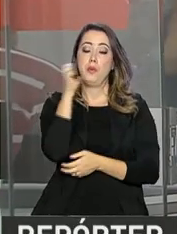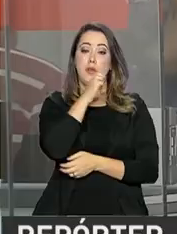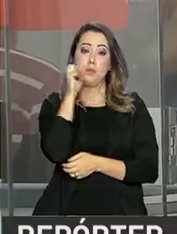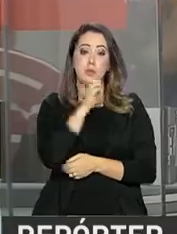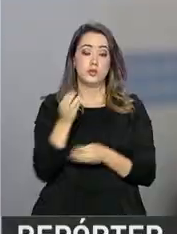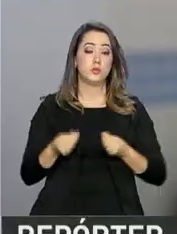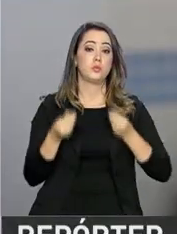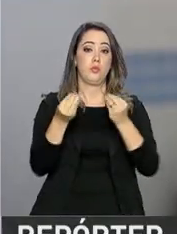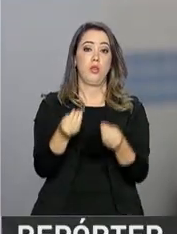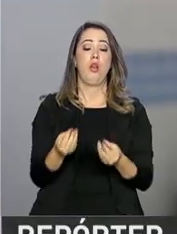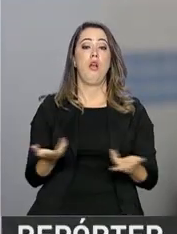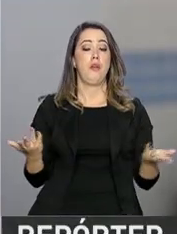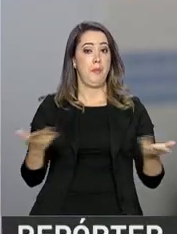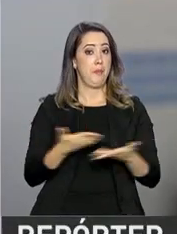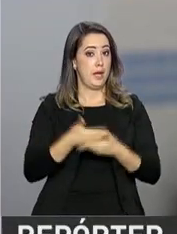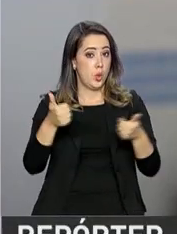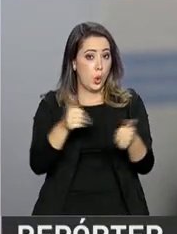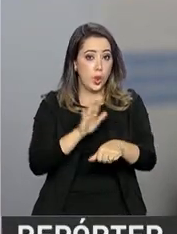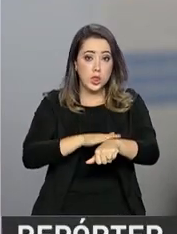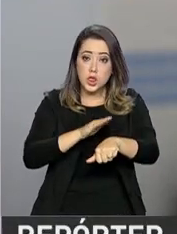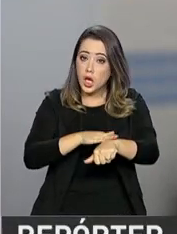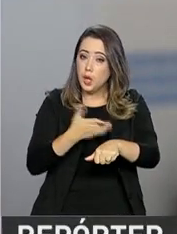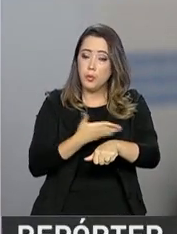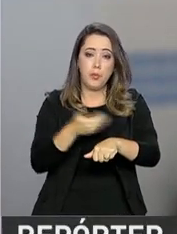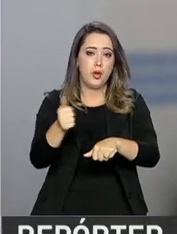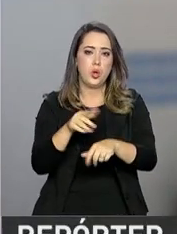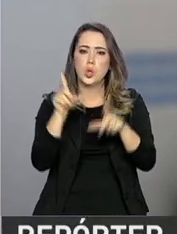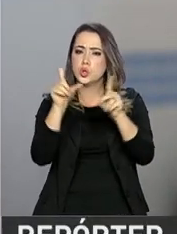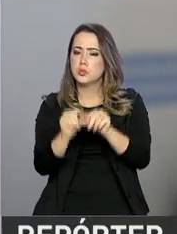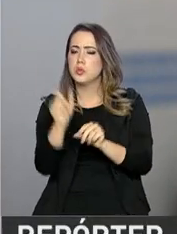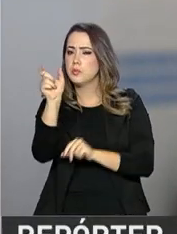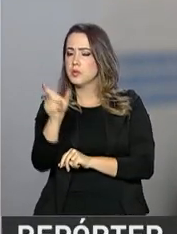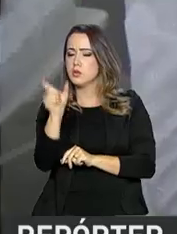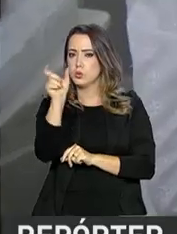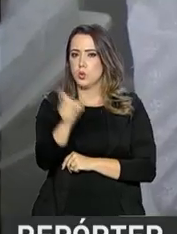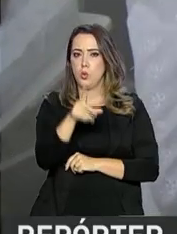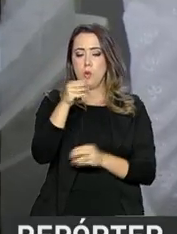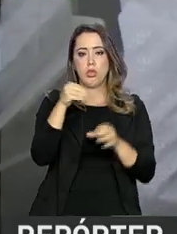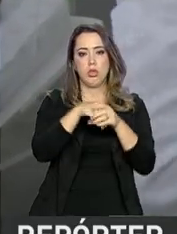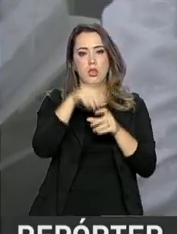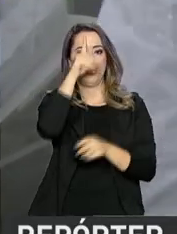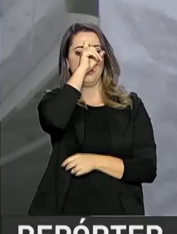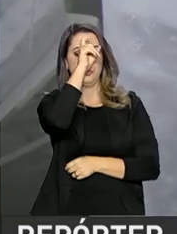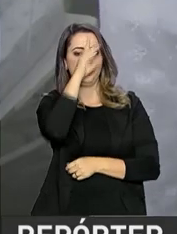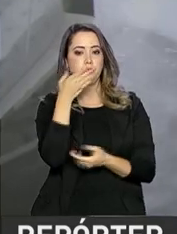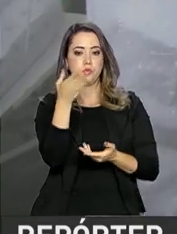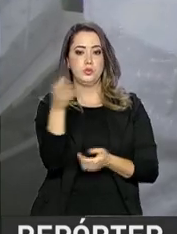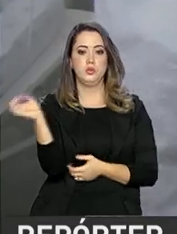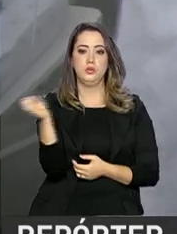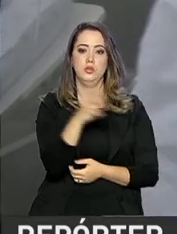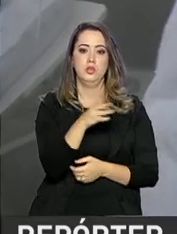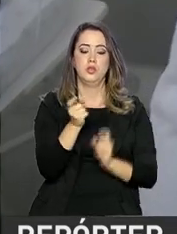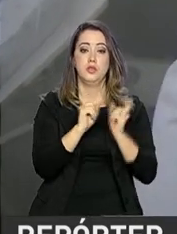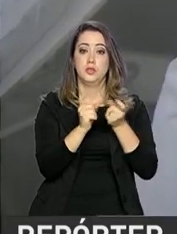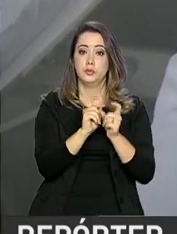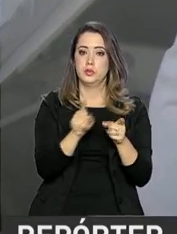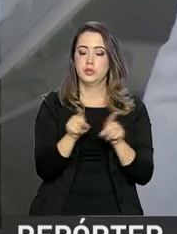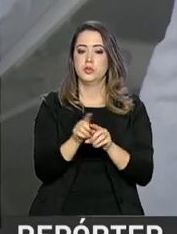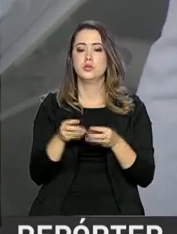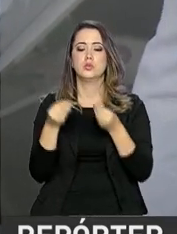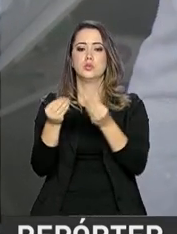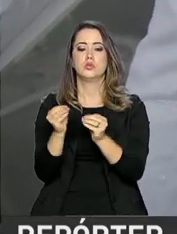valor ao tempo, reduzindo assim a permanência do paciente no hospital. Esse sistema de gestão assegura o